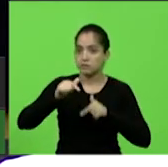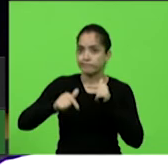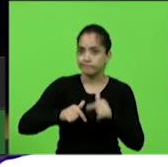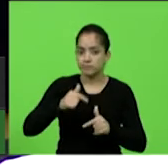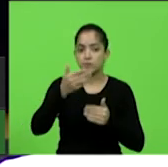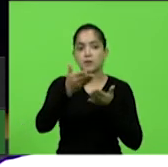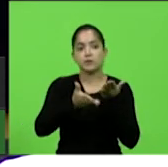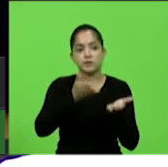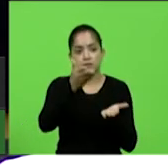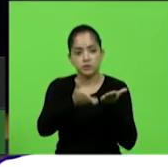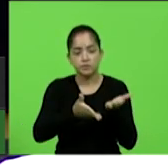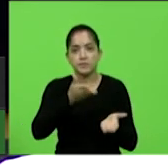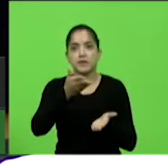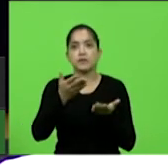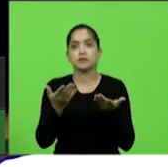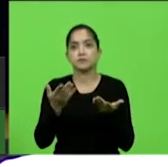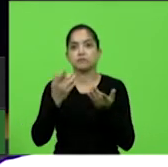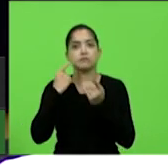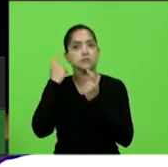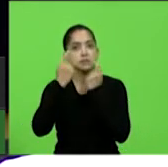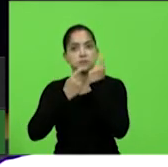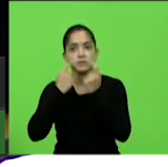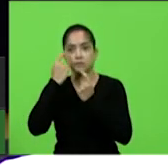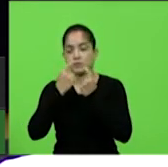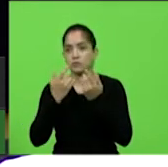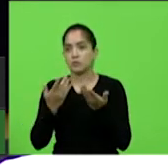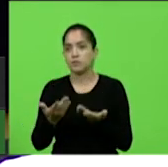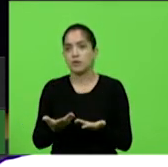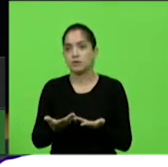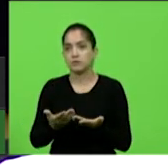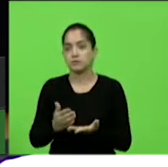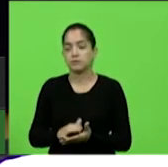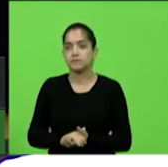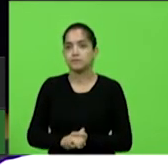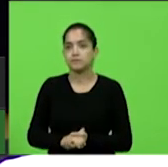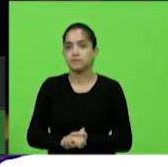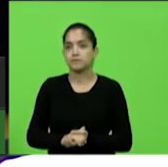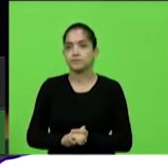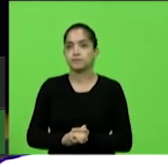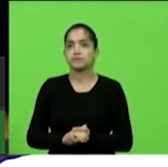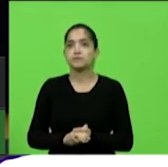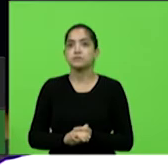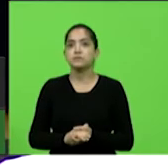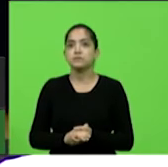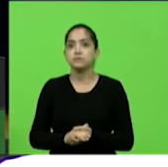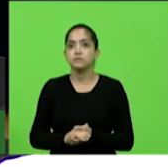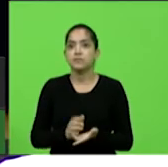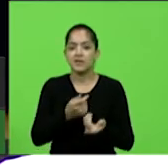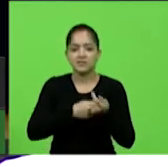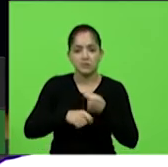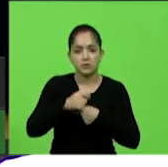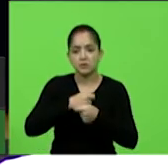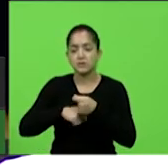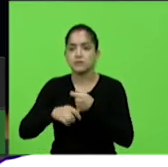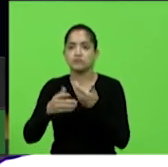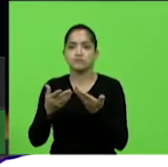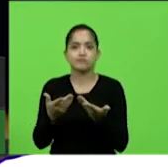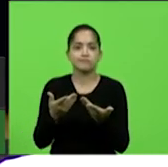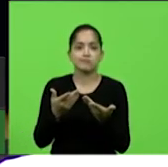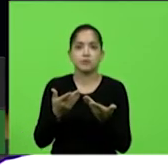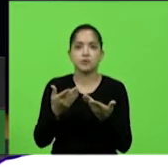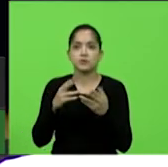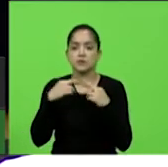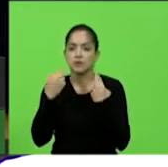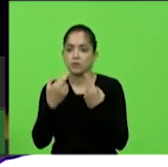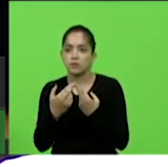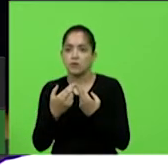SAMU. Nós estamos preocupados com isso. E as negociações não pode se resumir nesse jogo